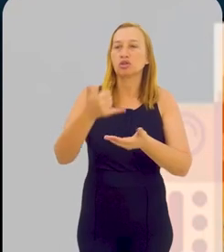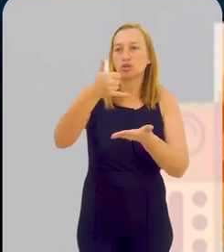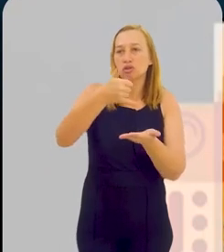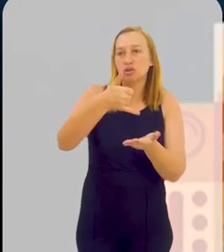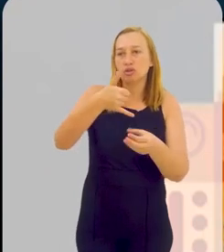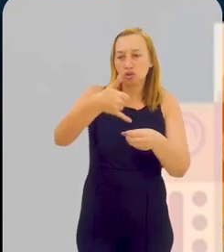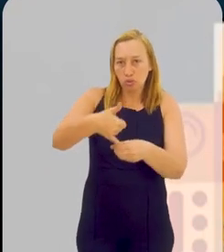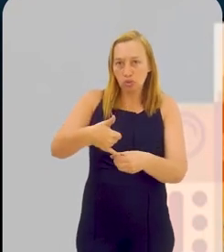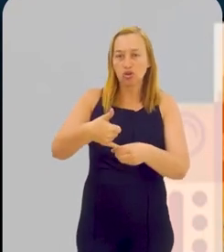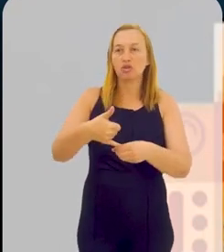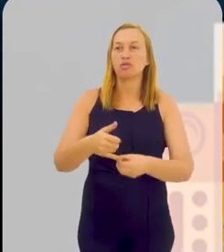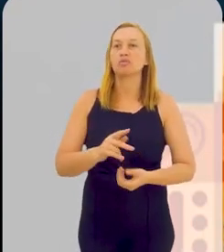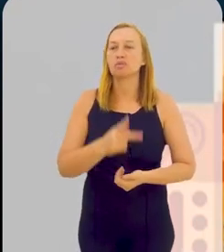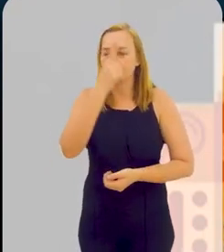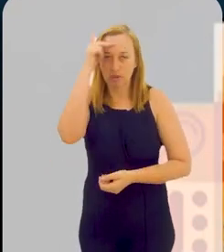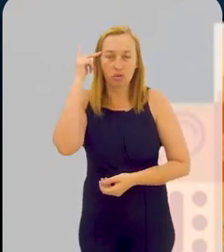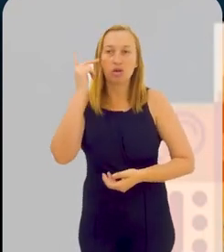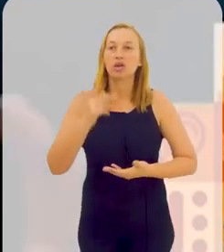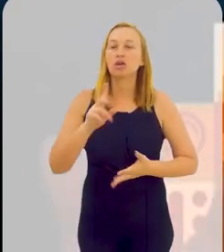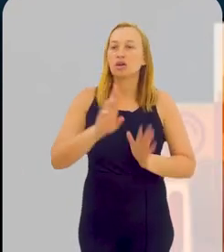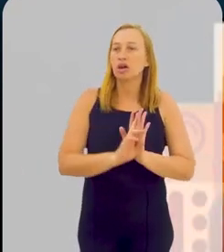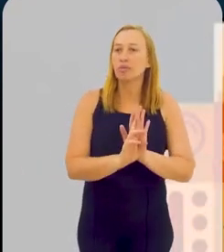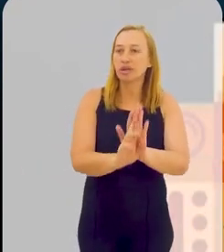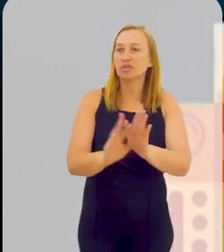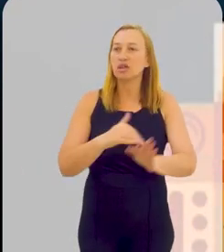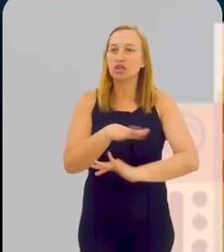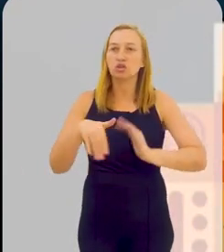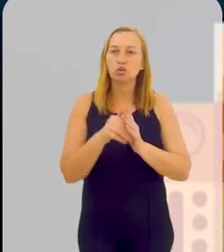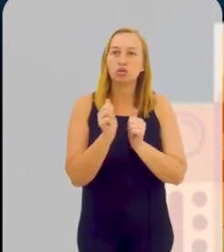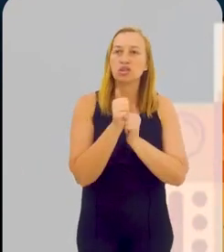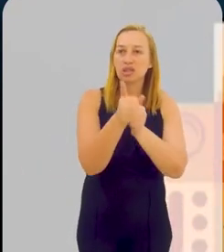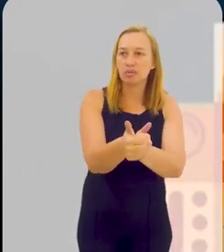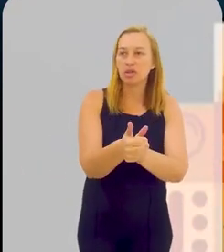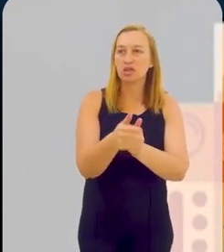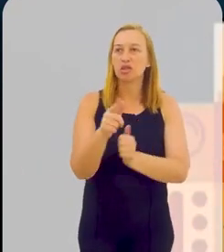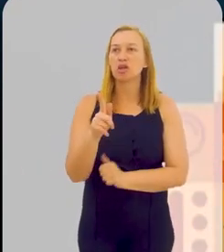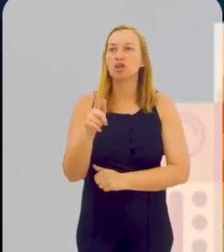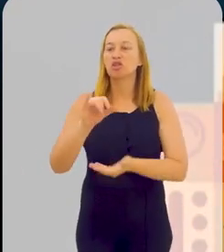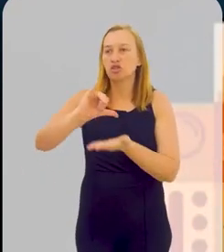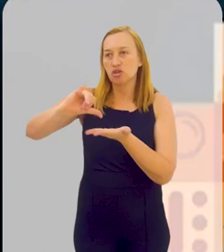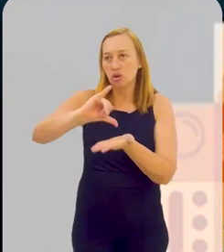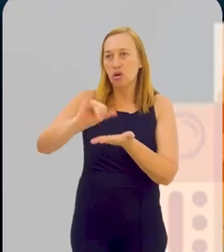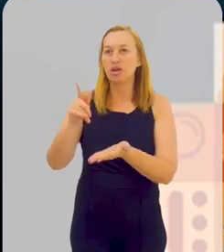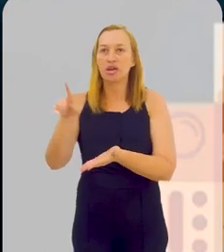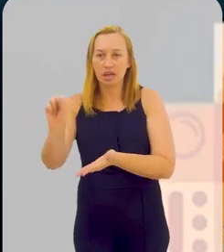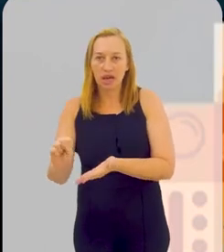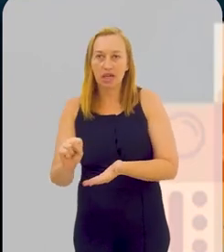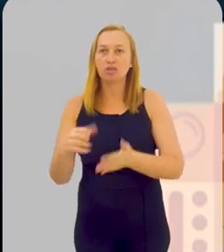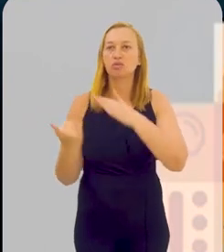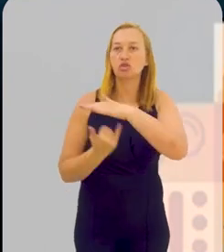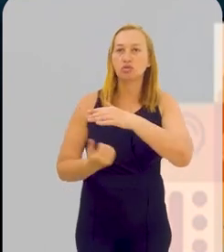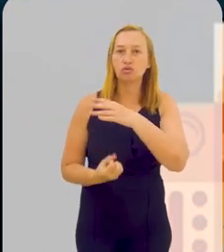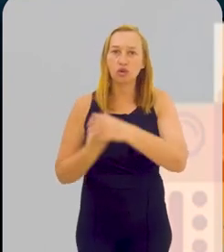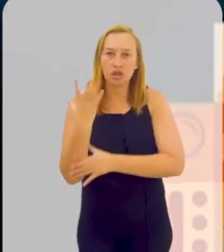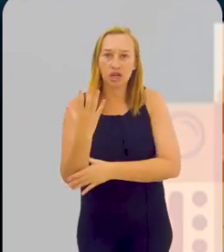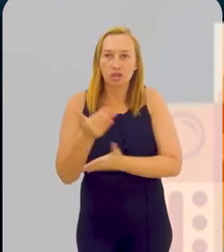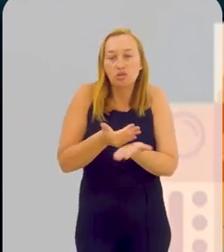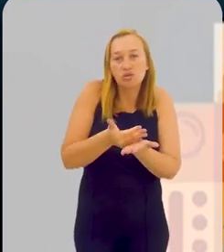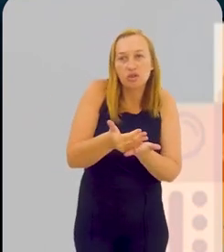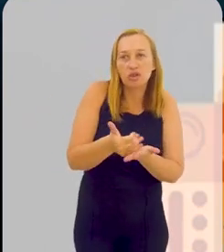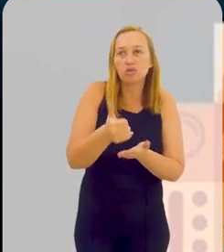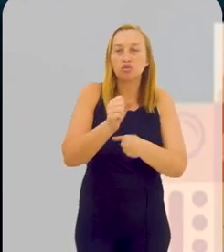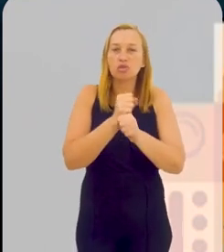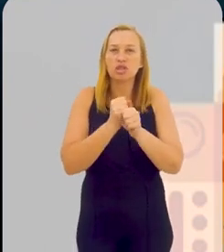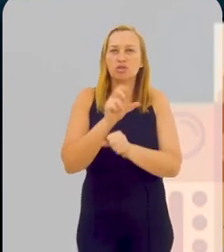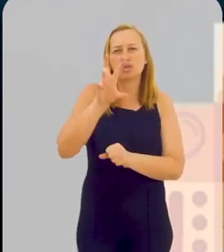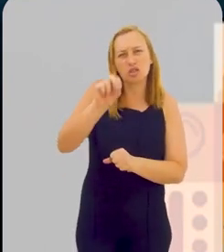combustíveis lá para o consumidor, né? Nós representamos todo o segmento de óleo e gás, né? O Instituto foi criado